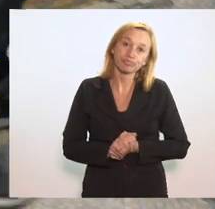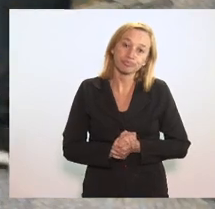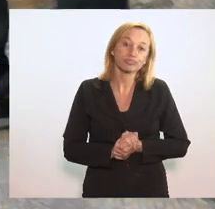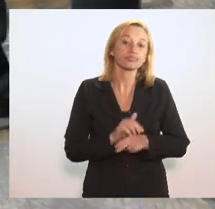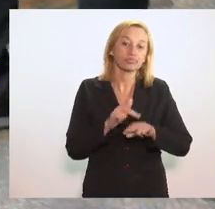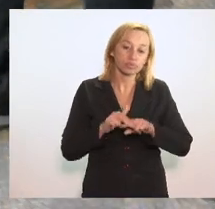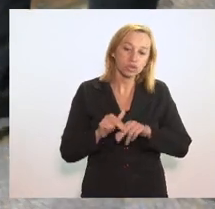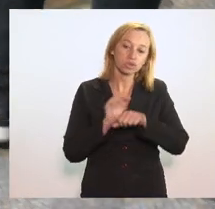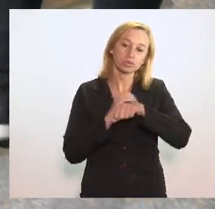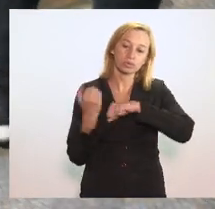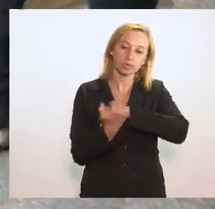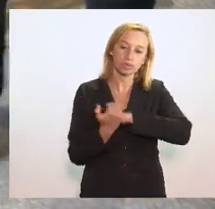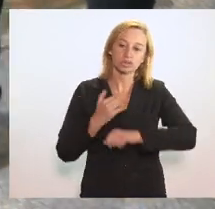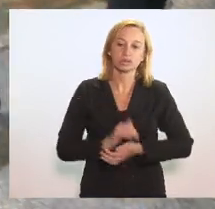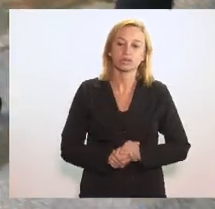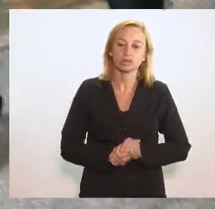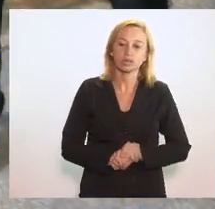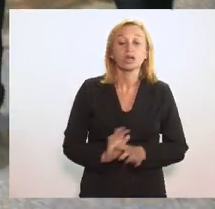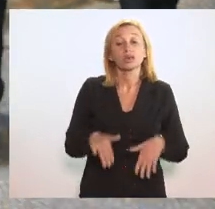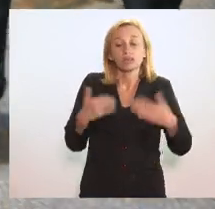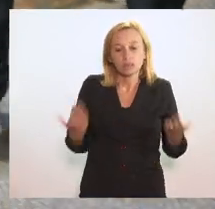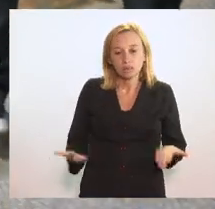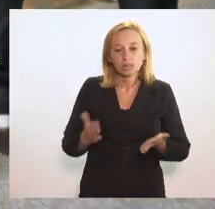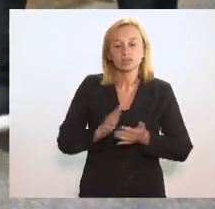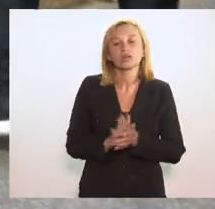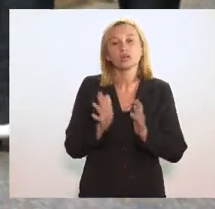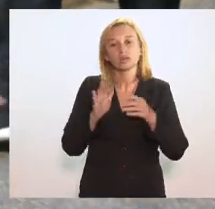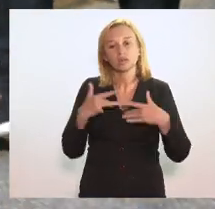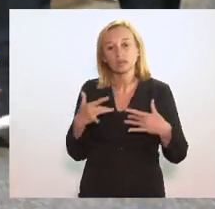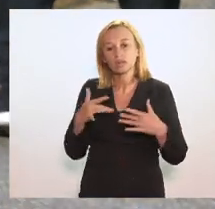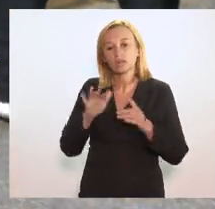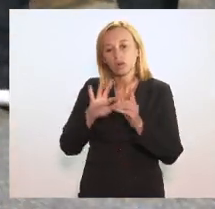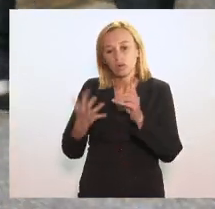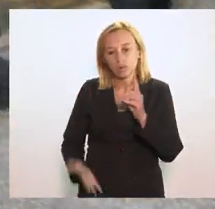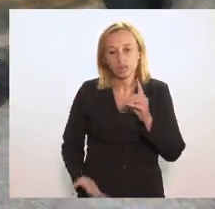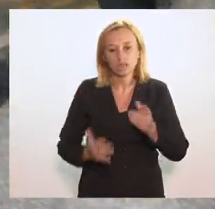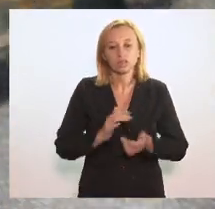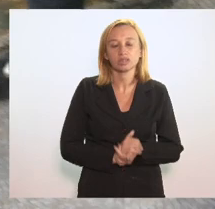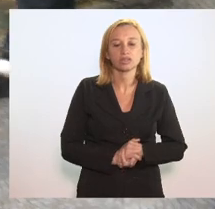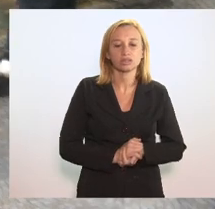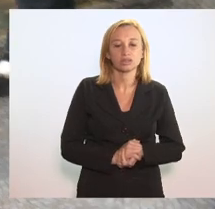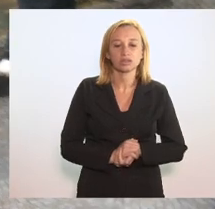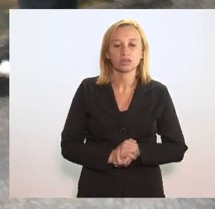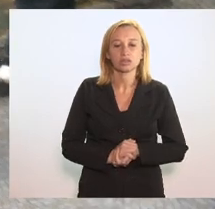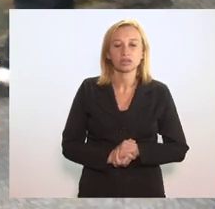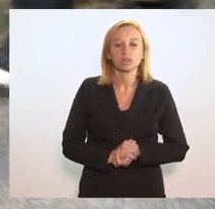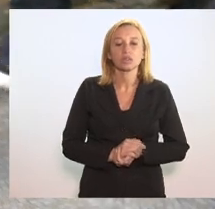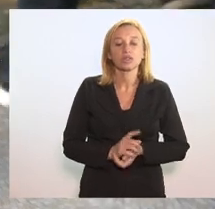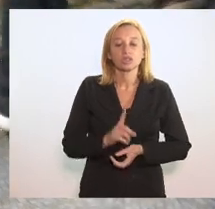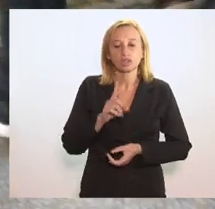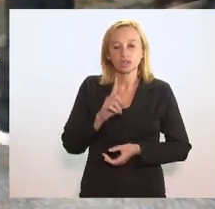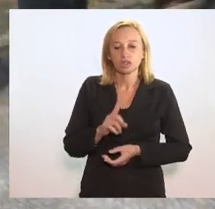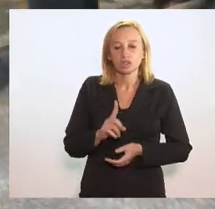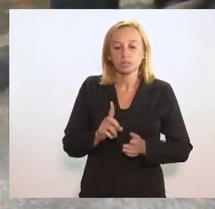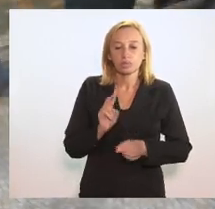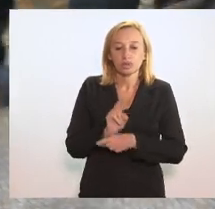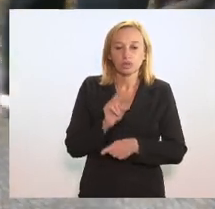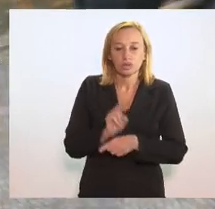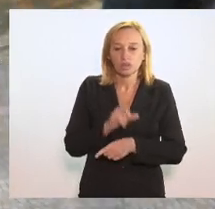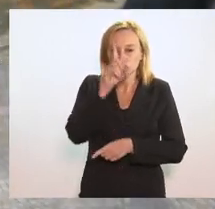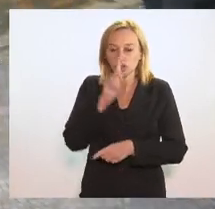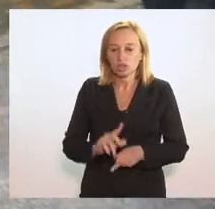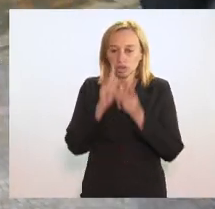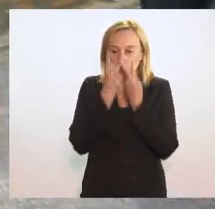em decorrência da Covid-19. Então fica aqui a nossa homenagem, um defensor intransigente dos direitos humanos. Quando estive